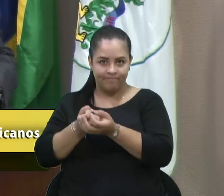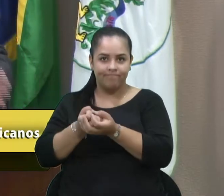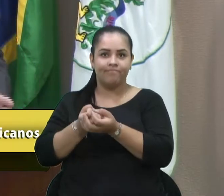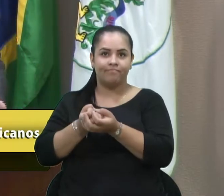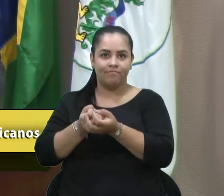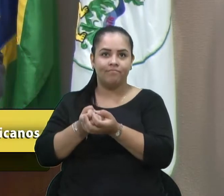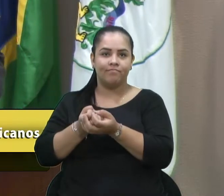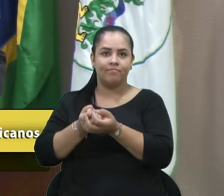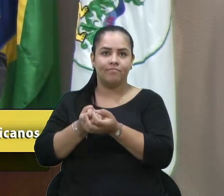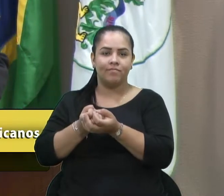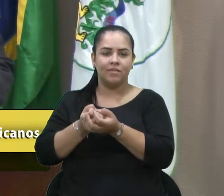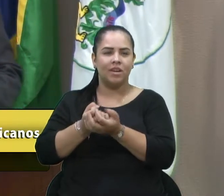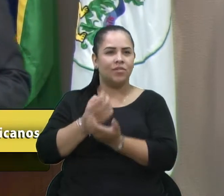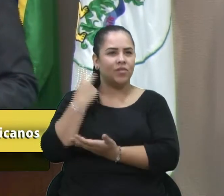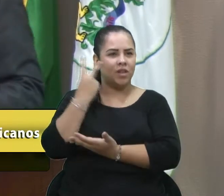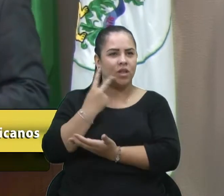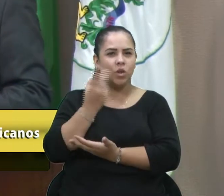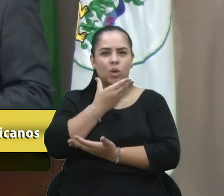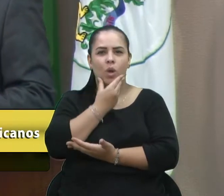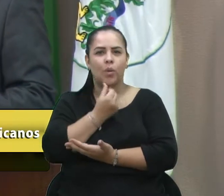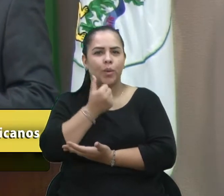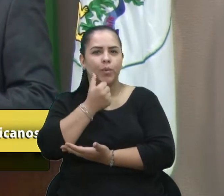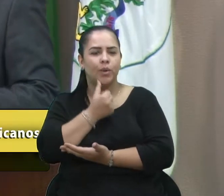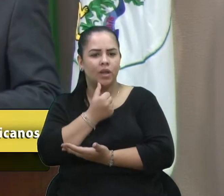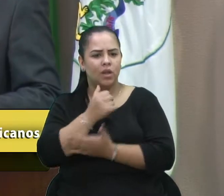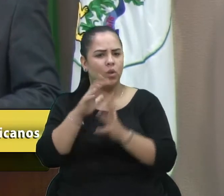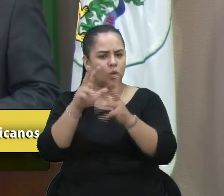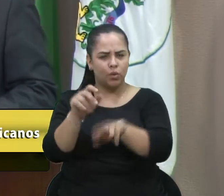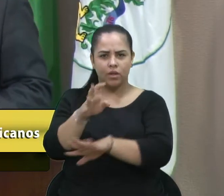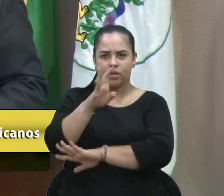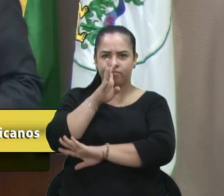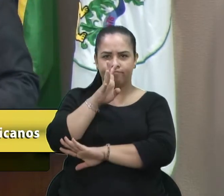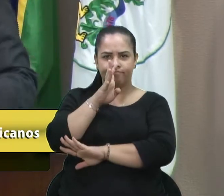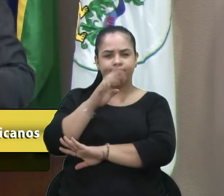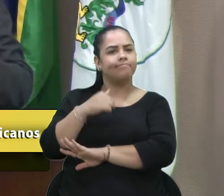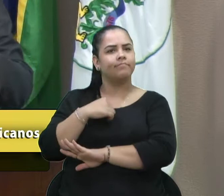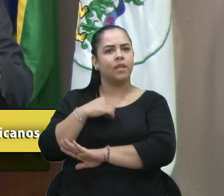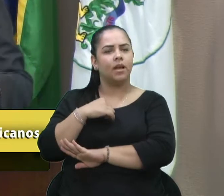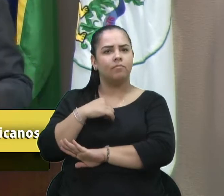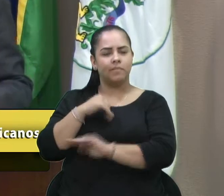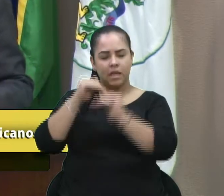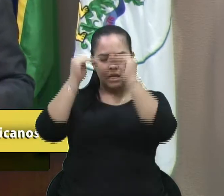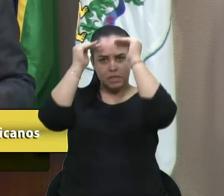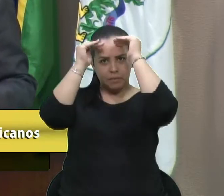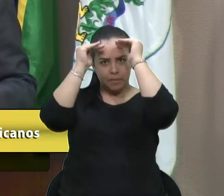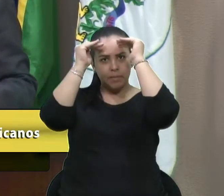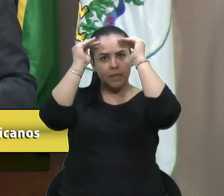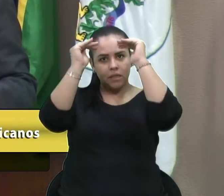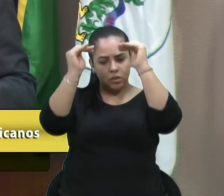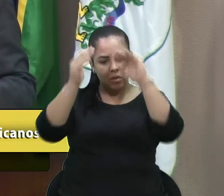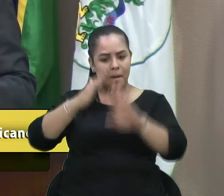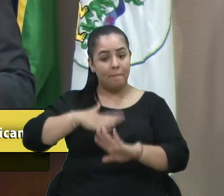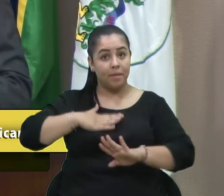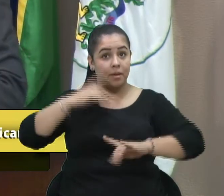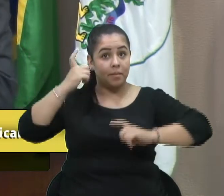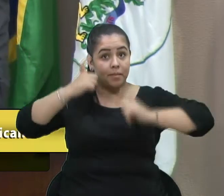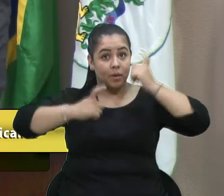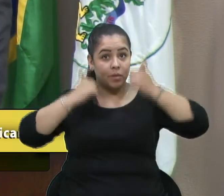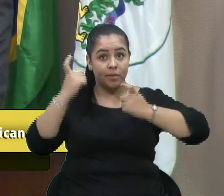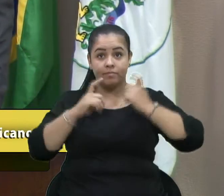Senhoras e senhores vereadores e quem nos assiste, com todo respeito, a minha preocupação não é